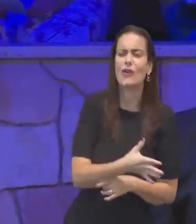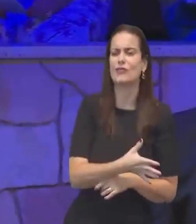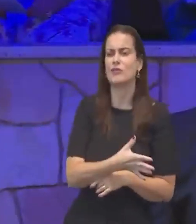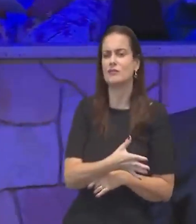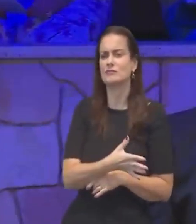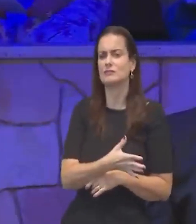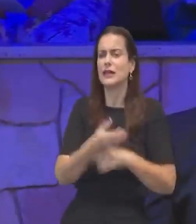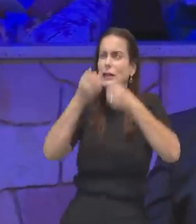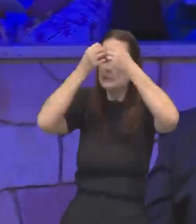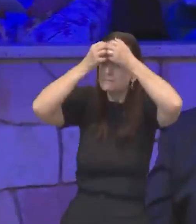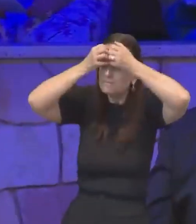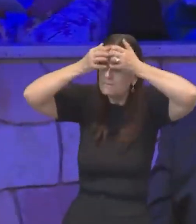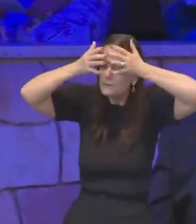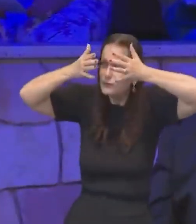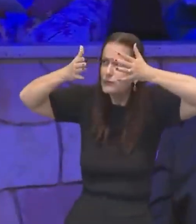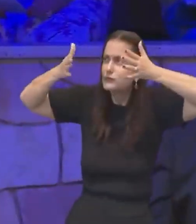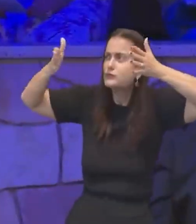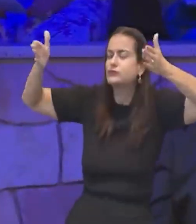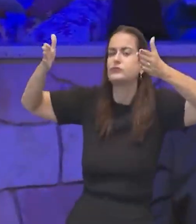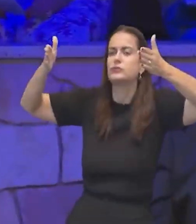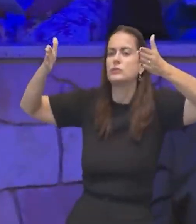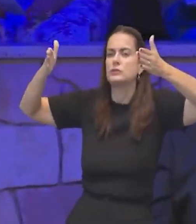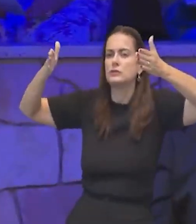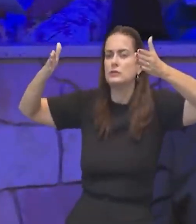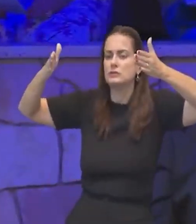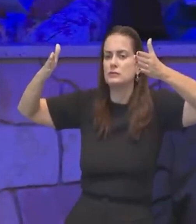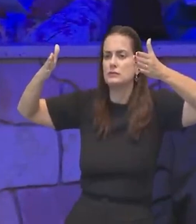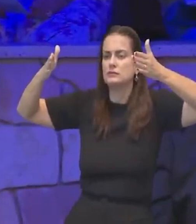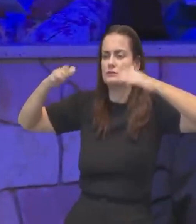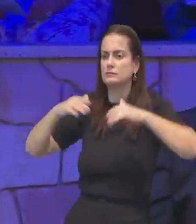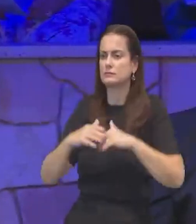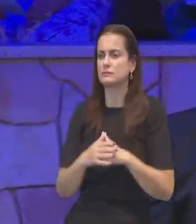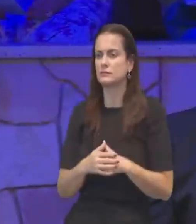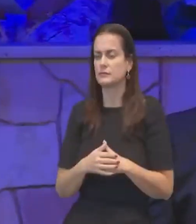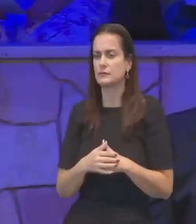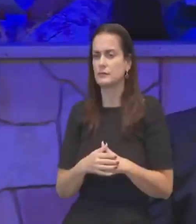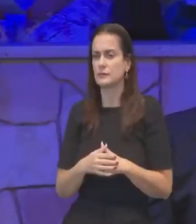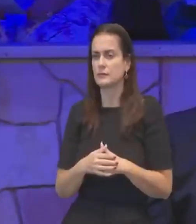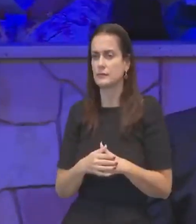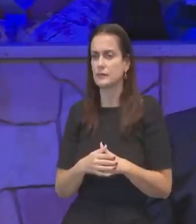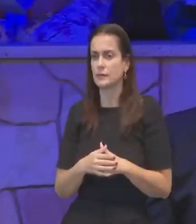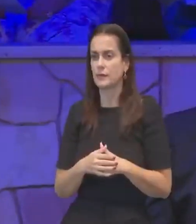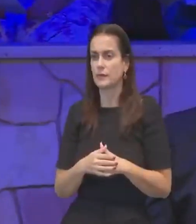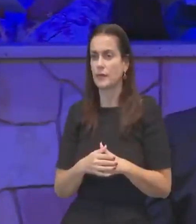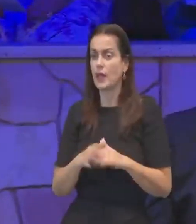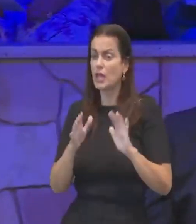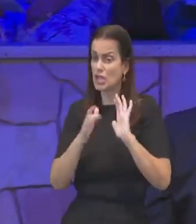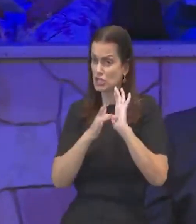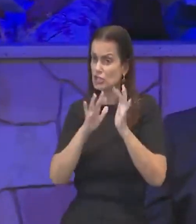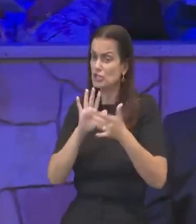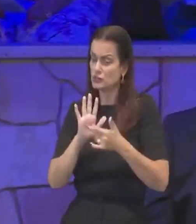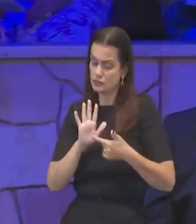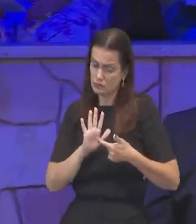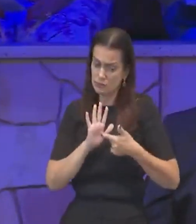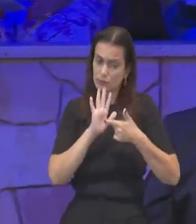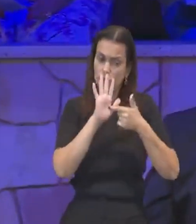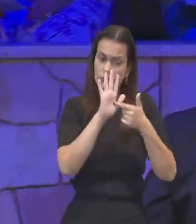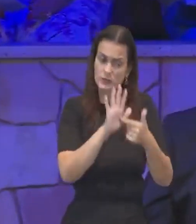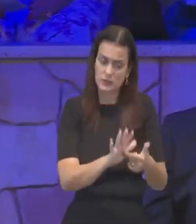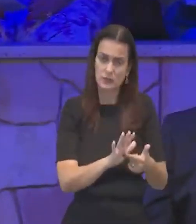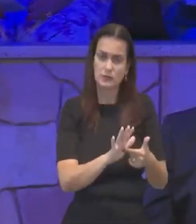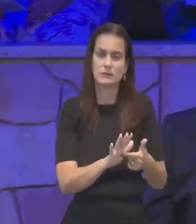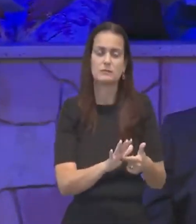esse despertar que é provocado em nós. E ele está demonstrando a esta mulher que